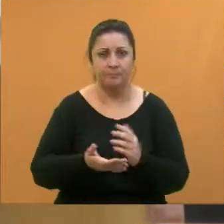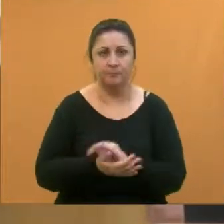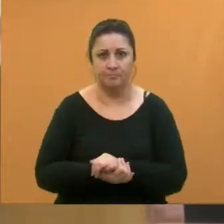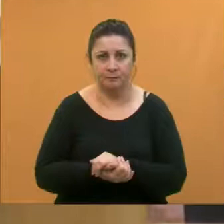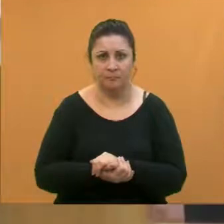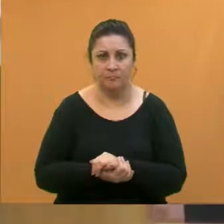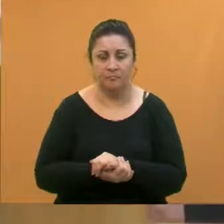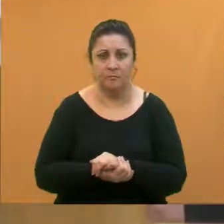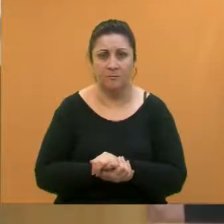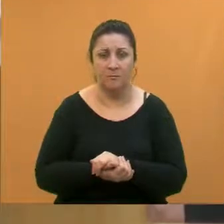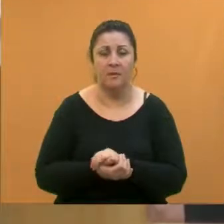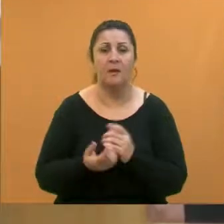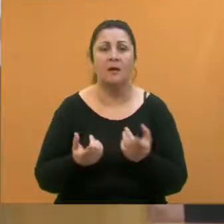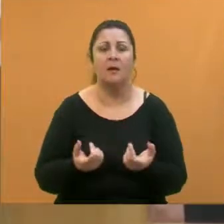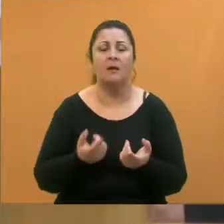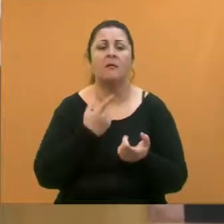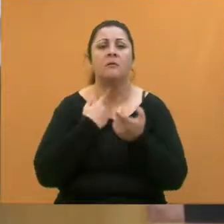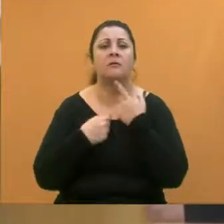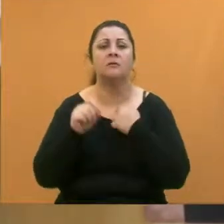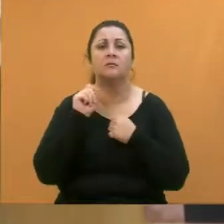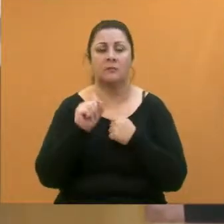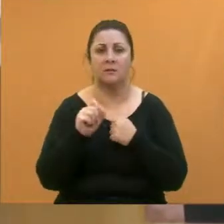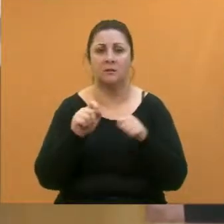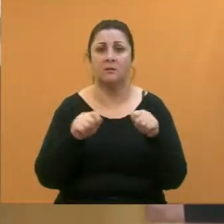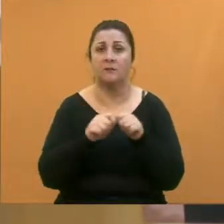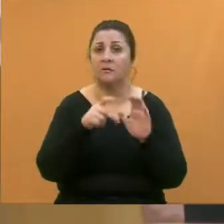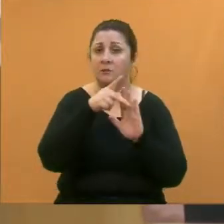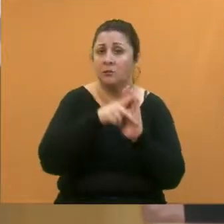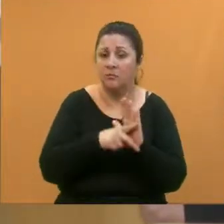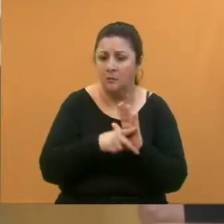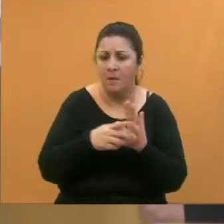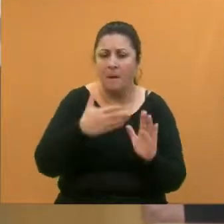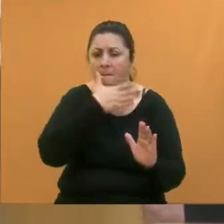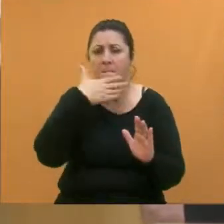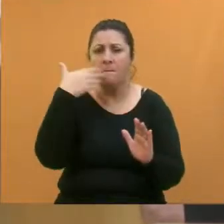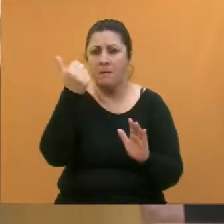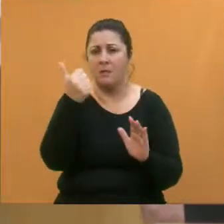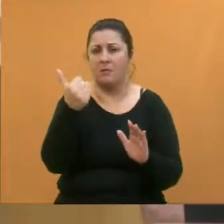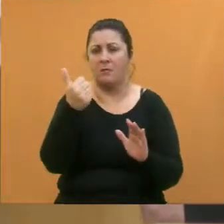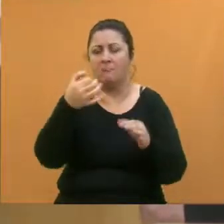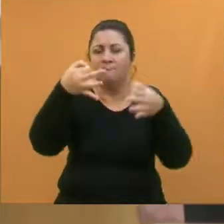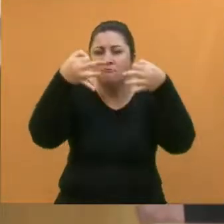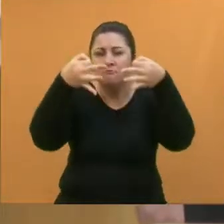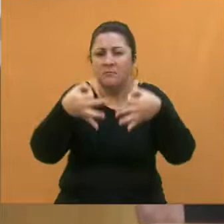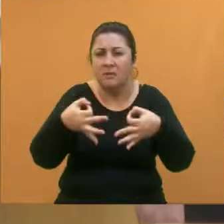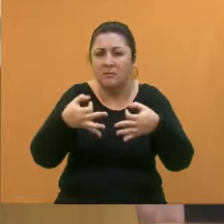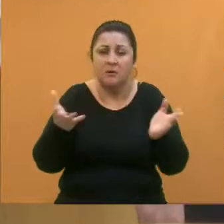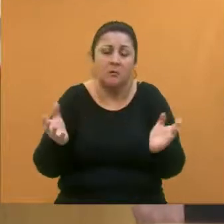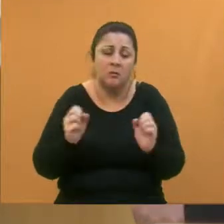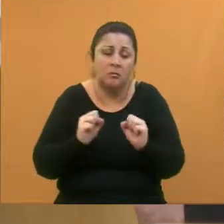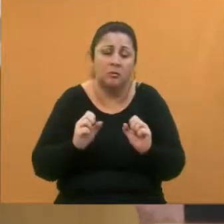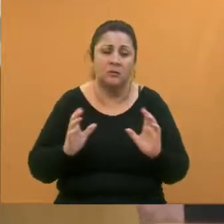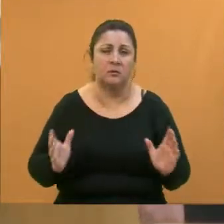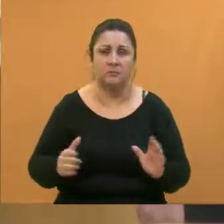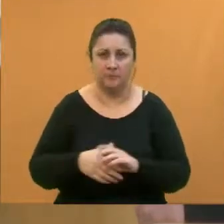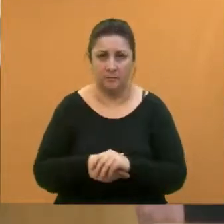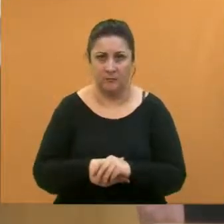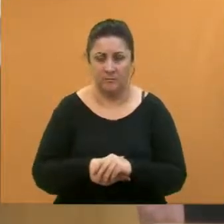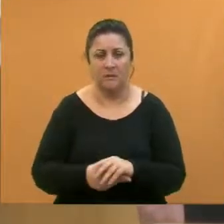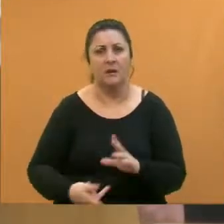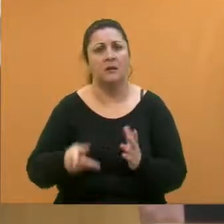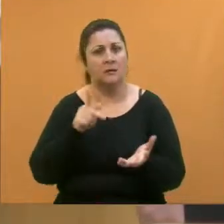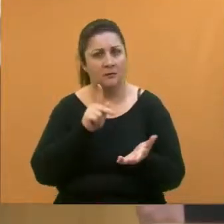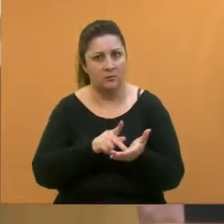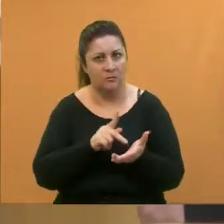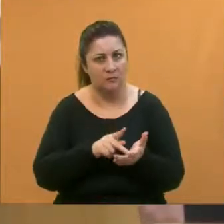a intenção é fazer com que esse projeto saia o mais redondo, o mais perfeito possível e que, de fato,